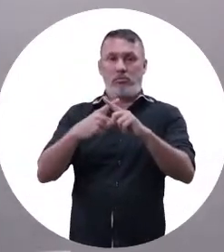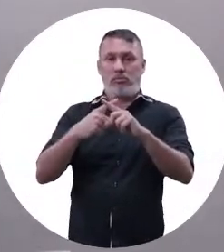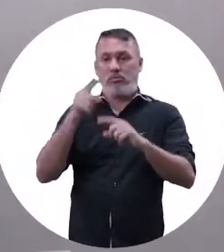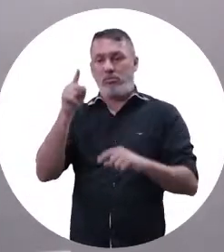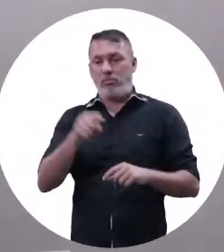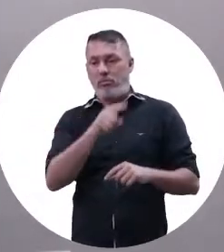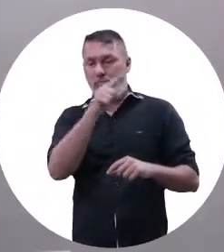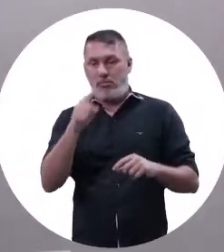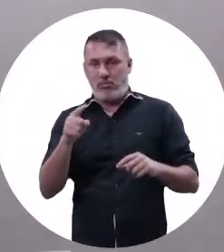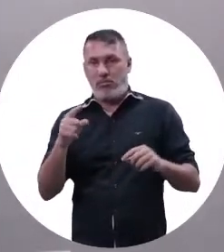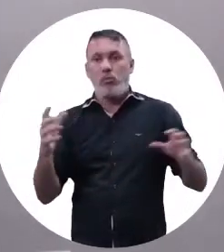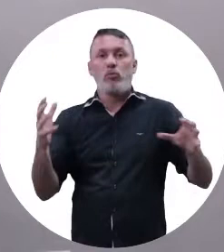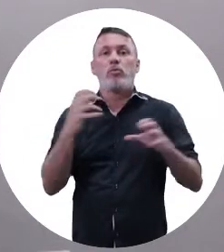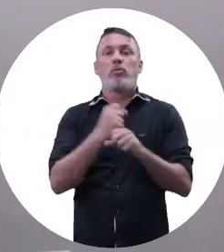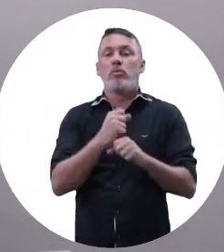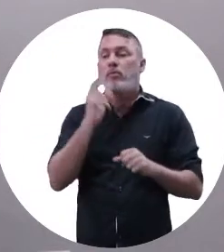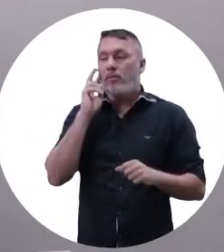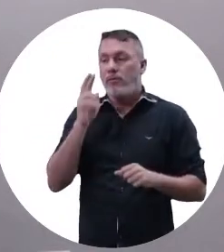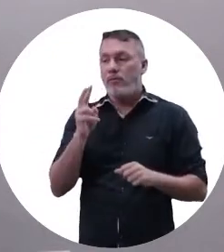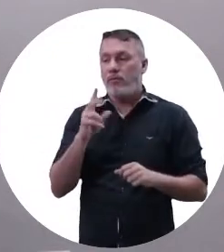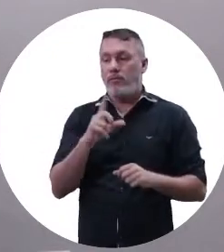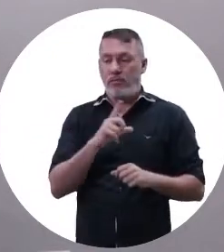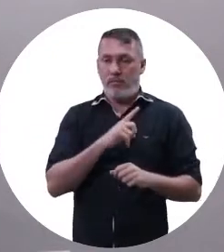cargas, você vai ter